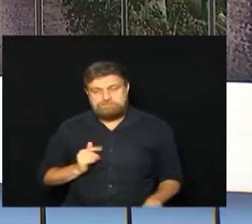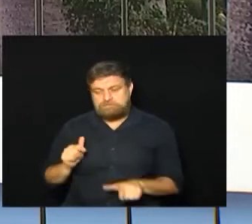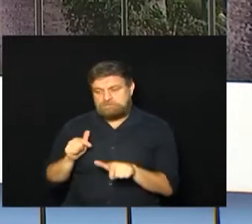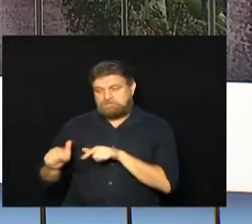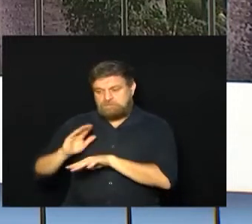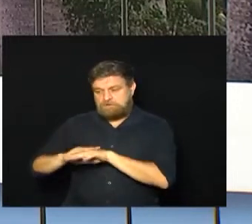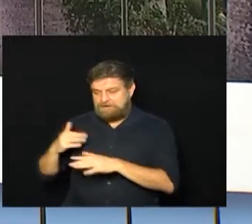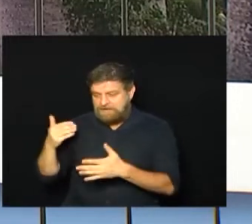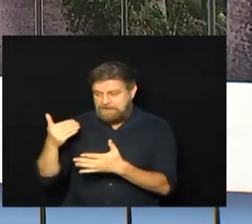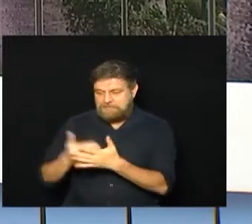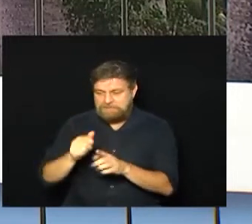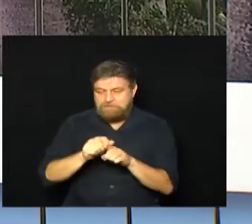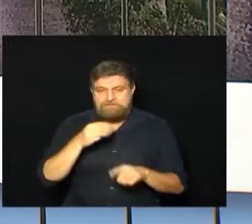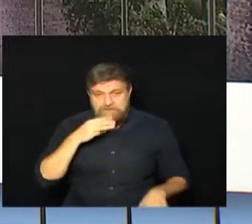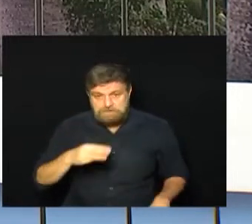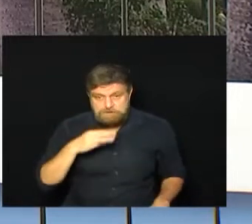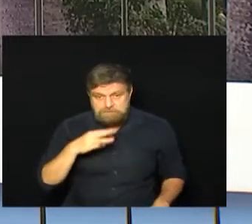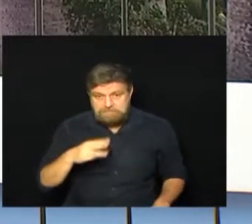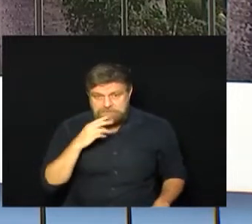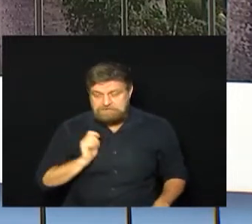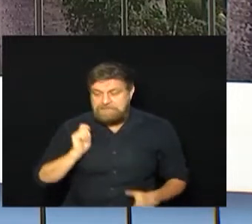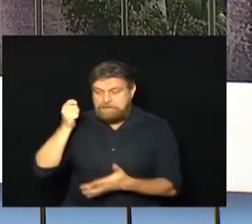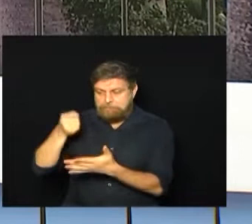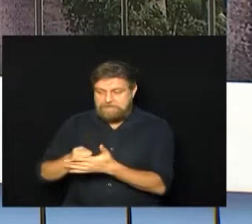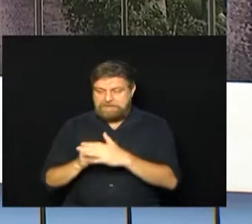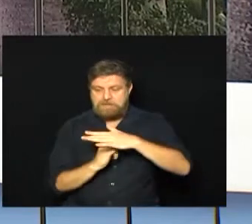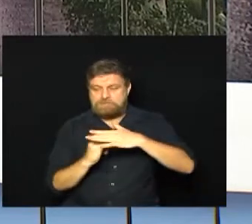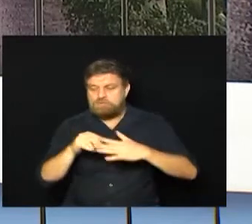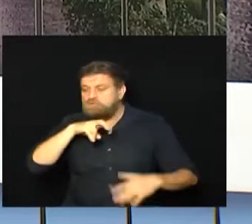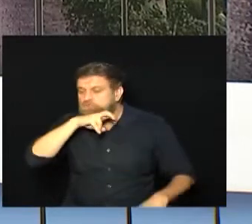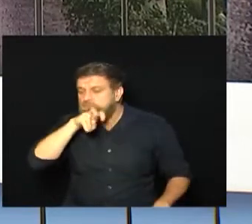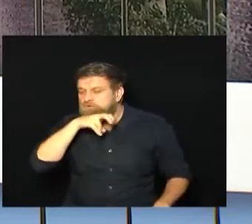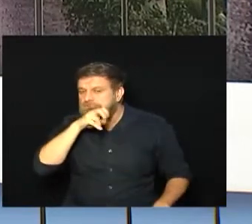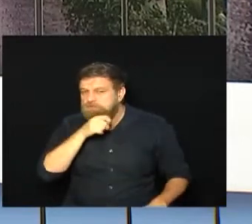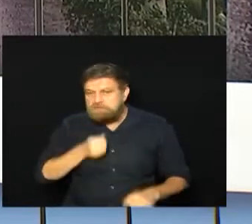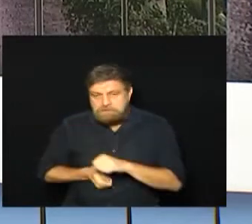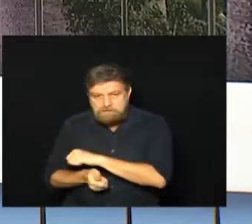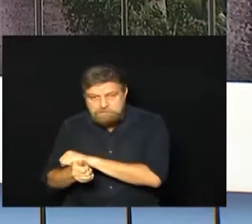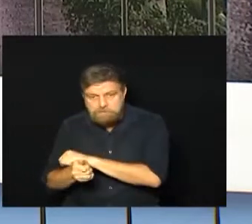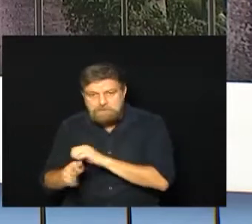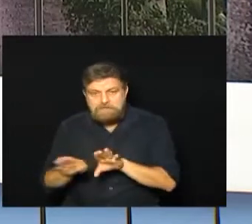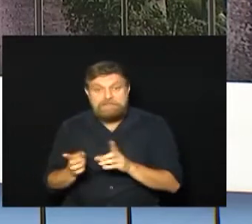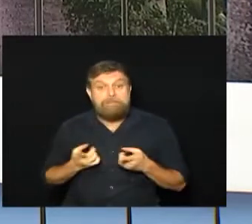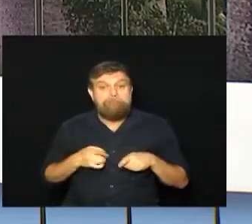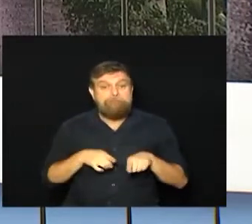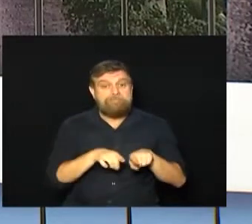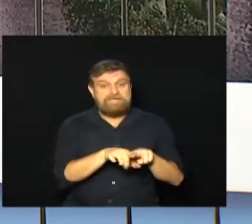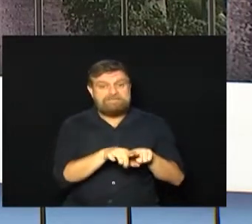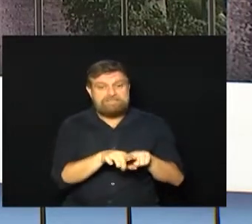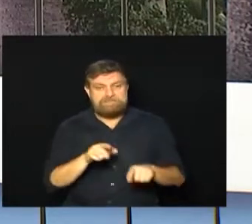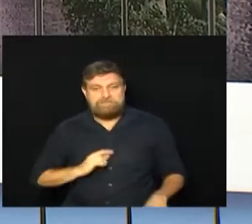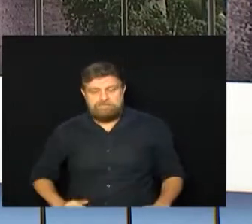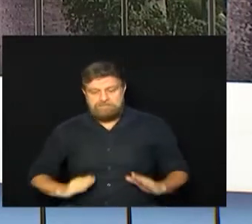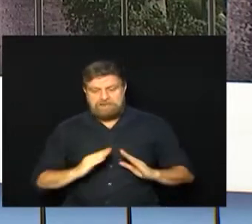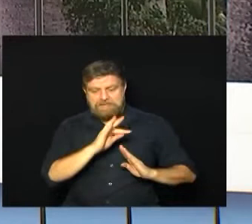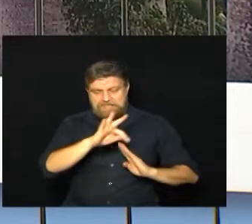vai até março desse ano e ele é financiado pelo Instituto Butantan e realizado por meio de parceria entre a Santa Casa